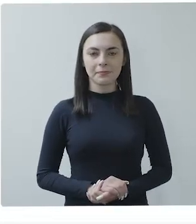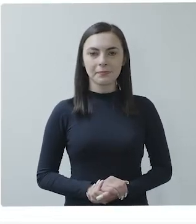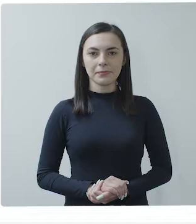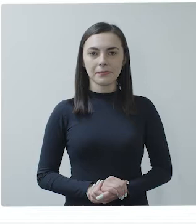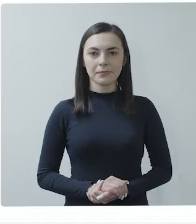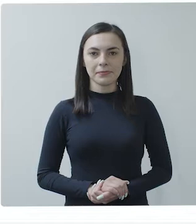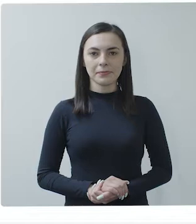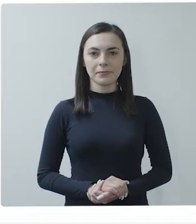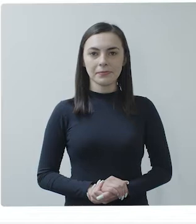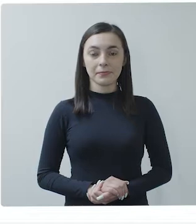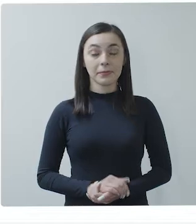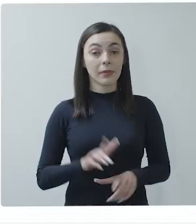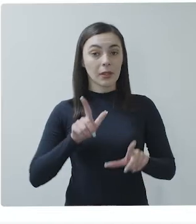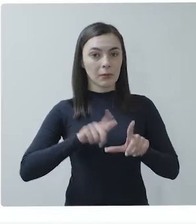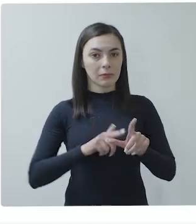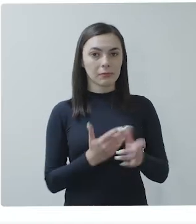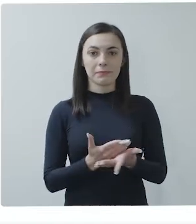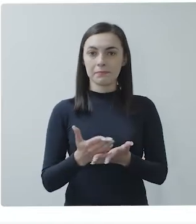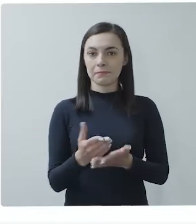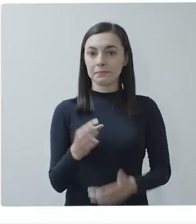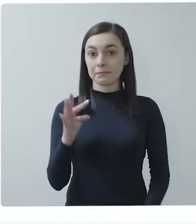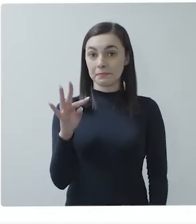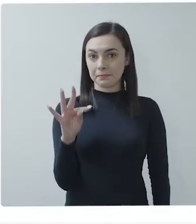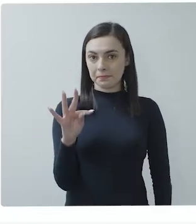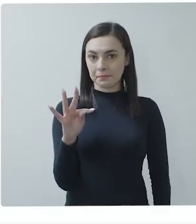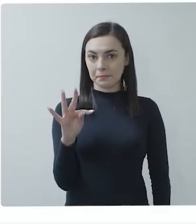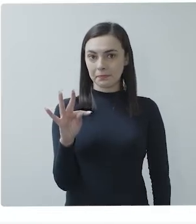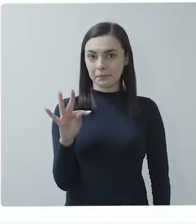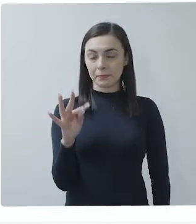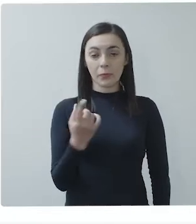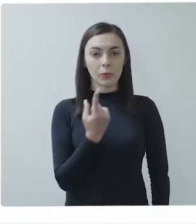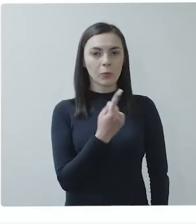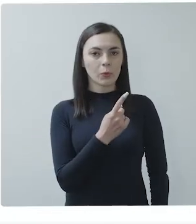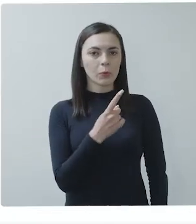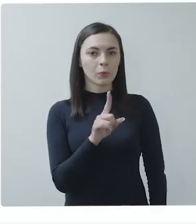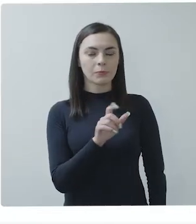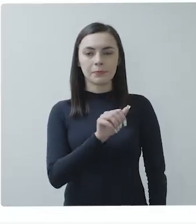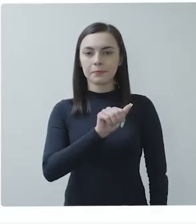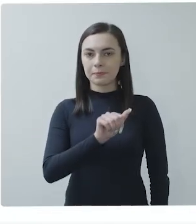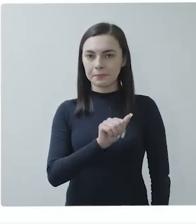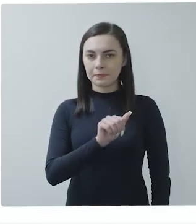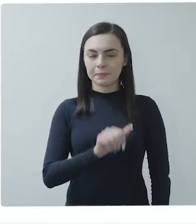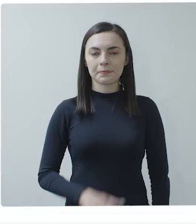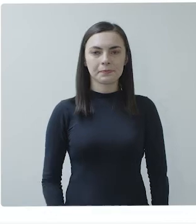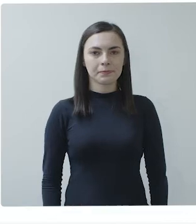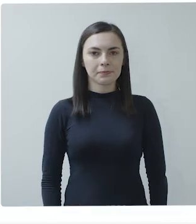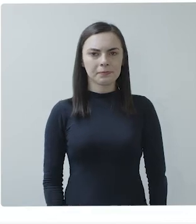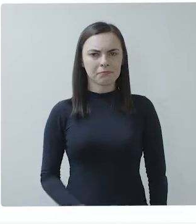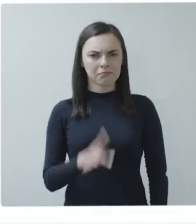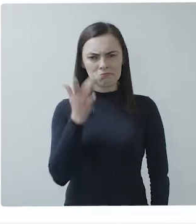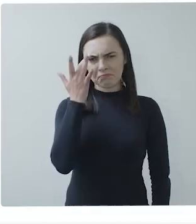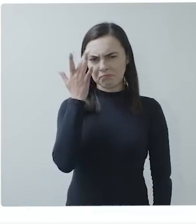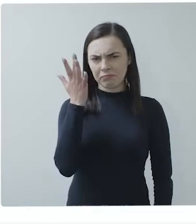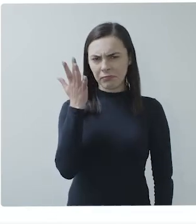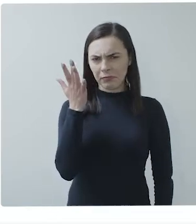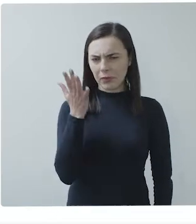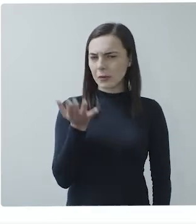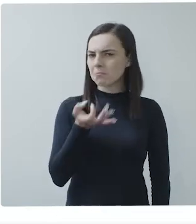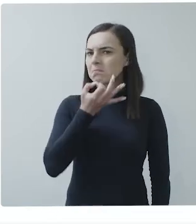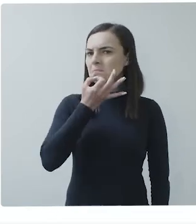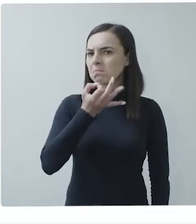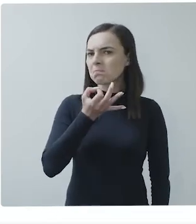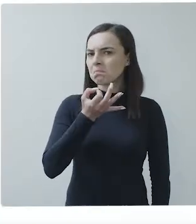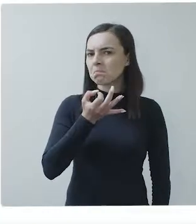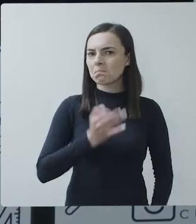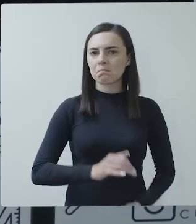Então a gente sabe o quê? Que começa com a letra T e termina com a letra A. Ajudou? O que que